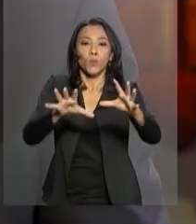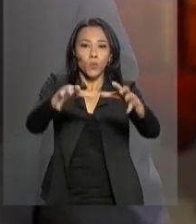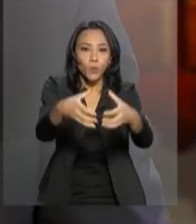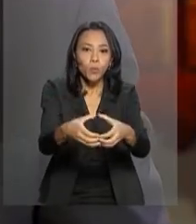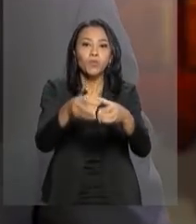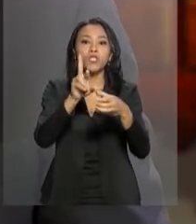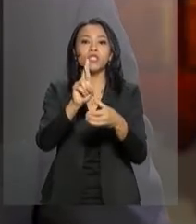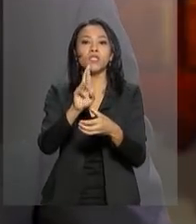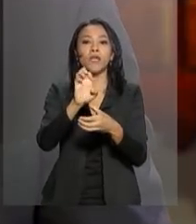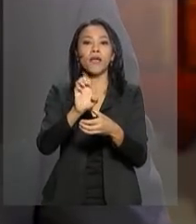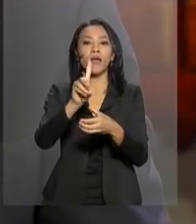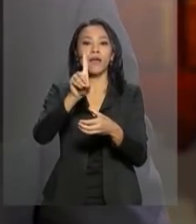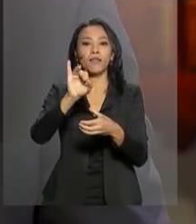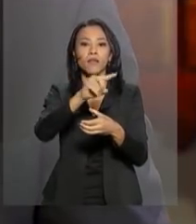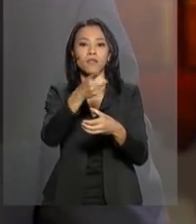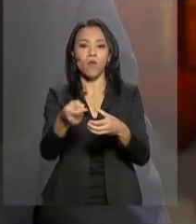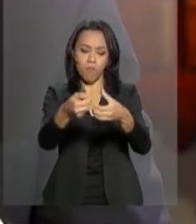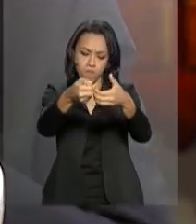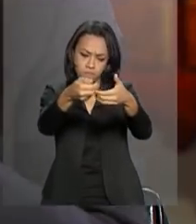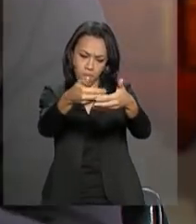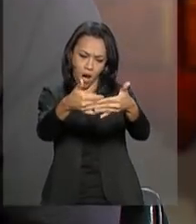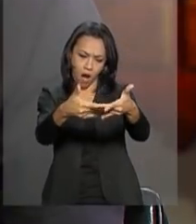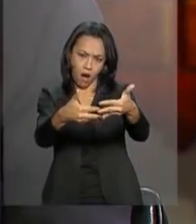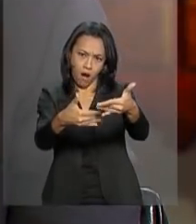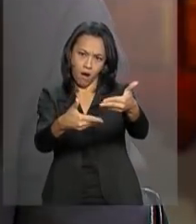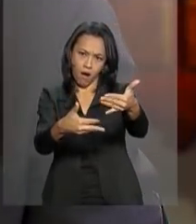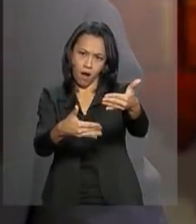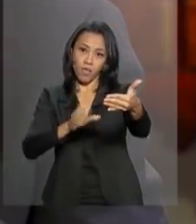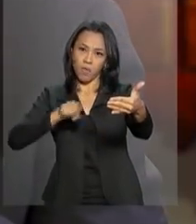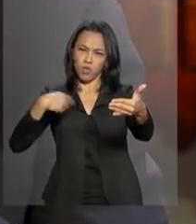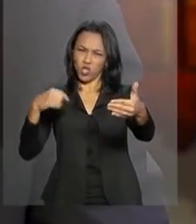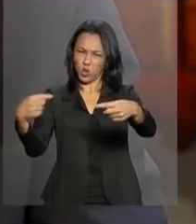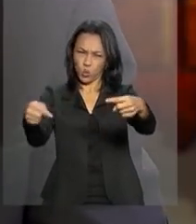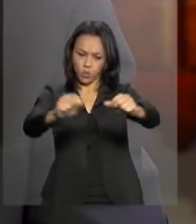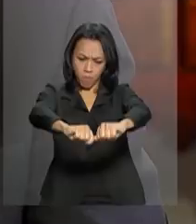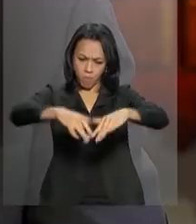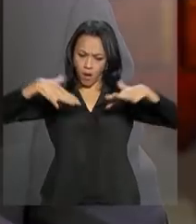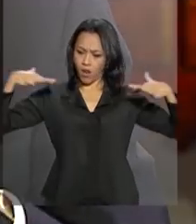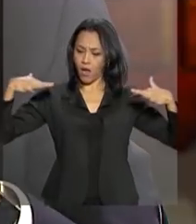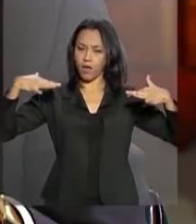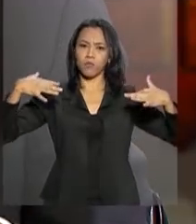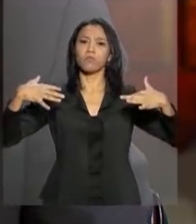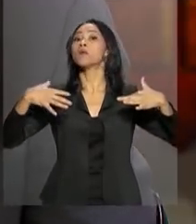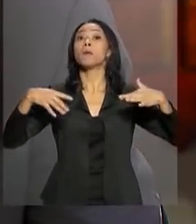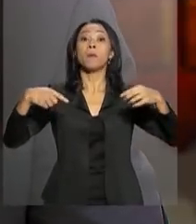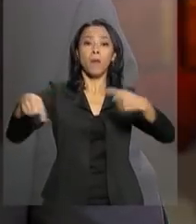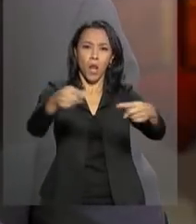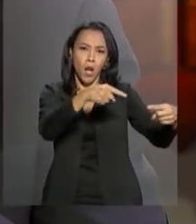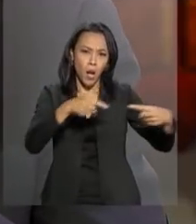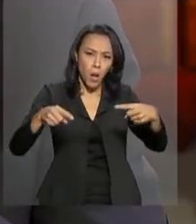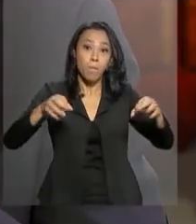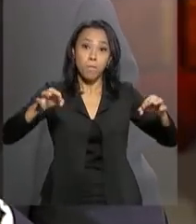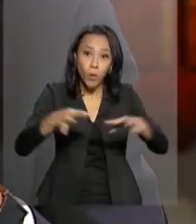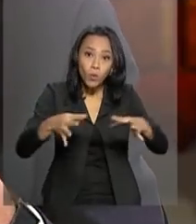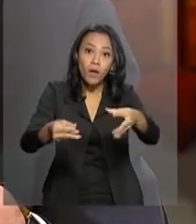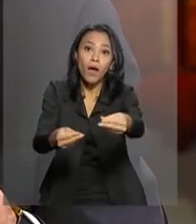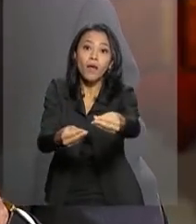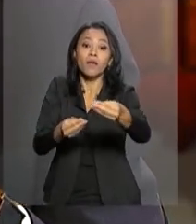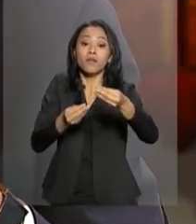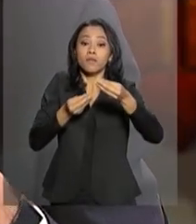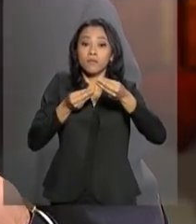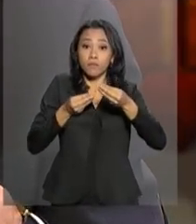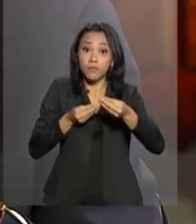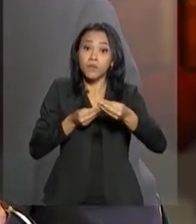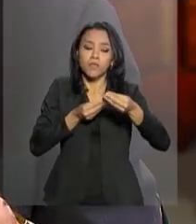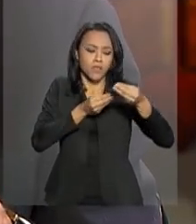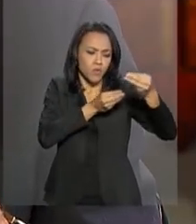redação. Depois que discutiu-se amplamente no plenário, foi para uma comissão de redação, que na verdade era uma comissão pequena,